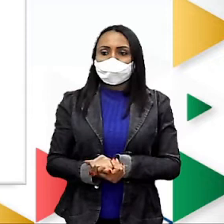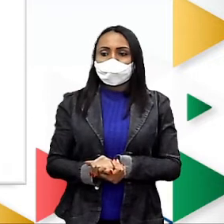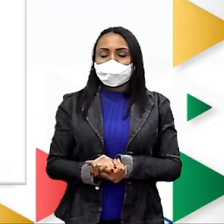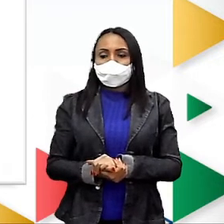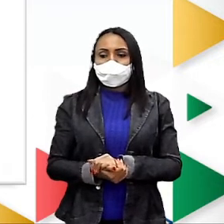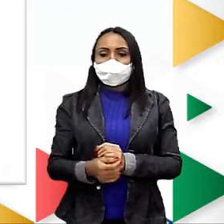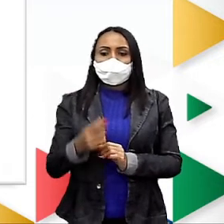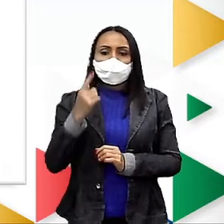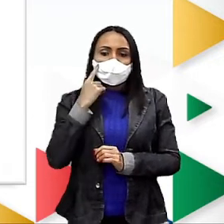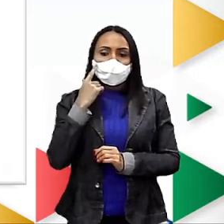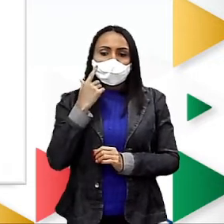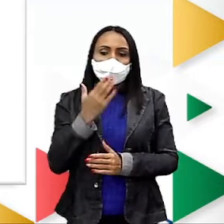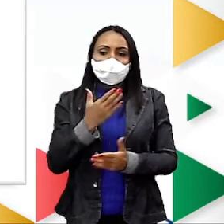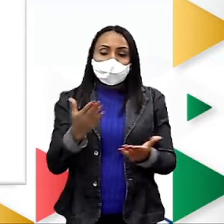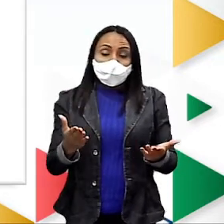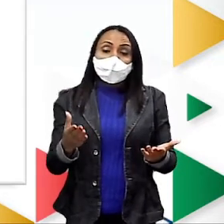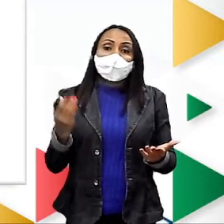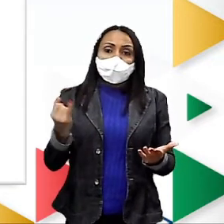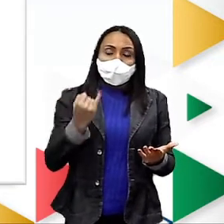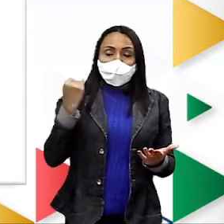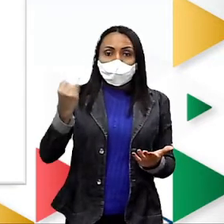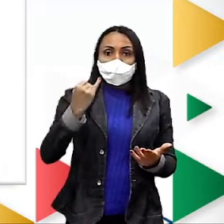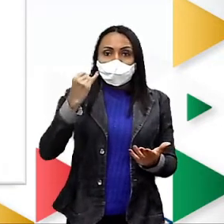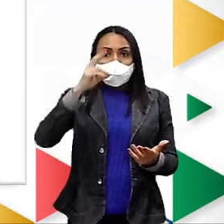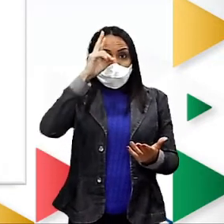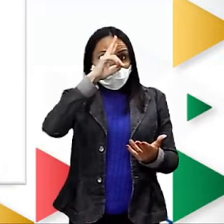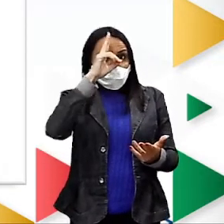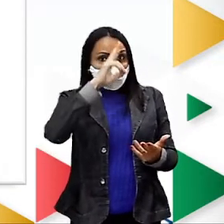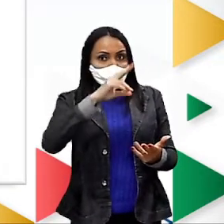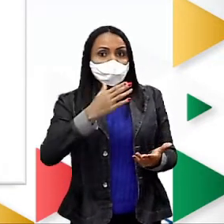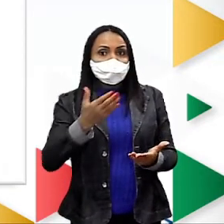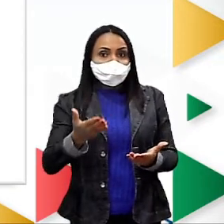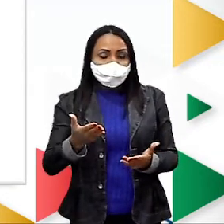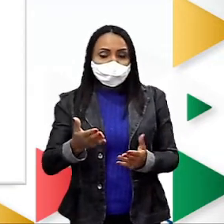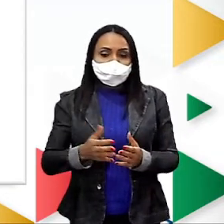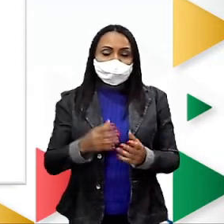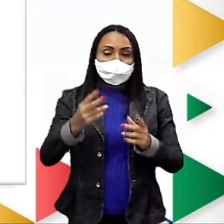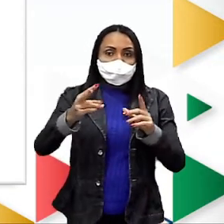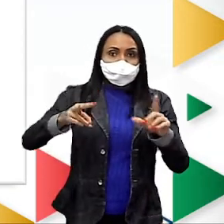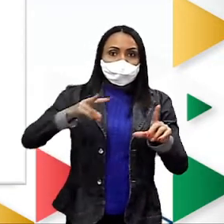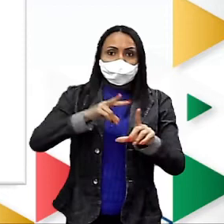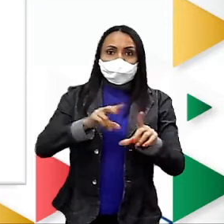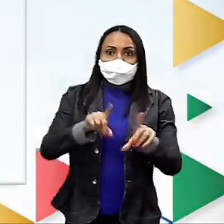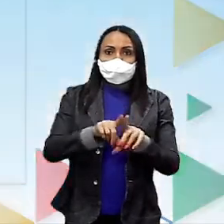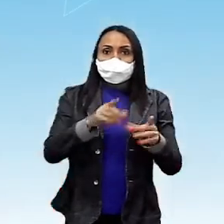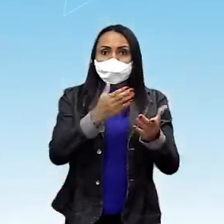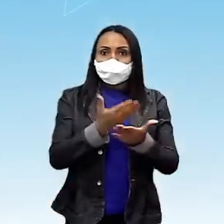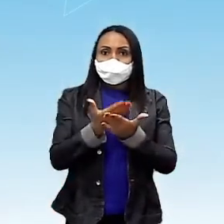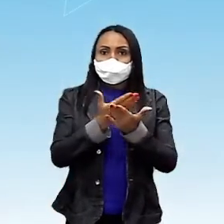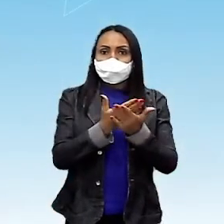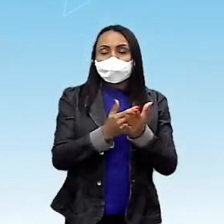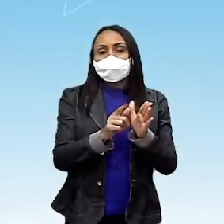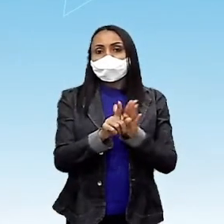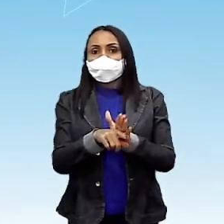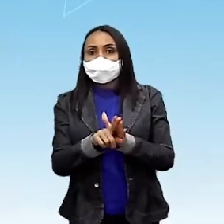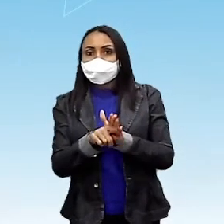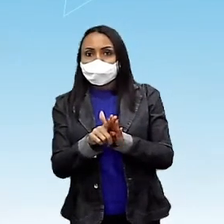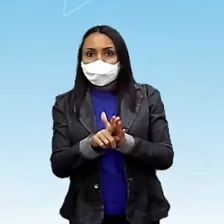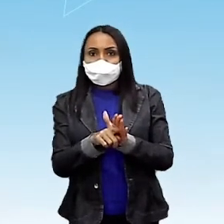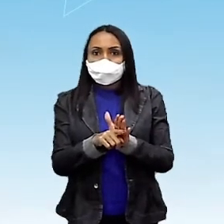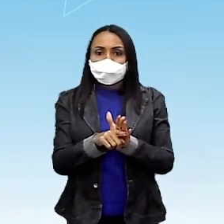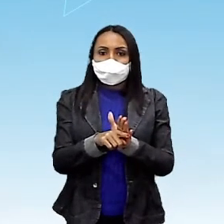no ridículo. Então é importante lembrar, é por isso que é importante destacar, estudar esse gênero, o